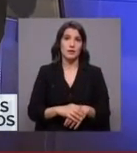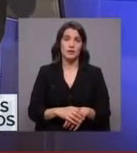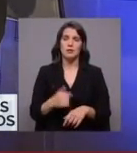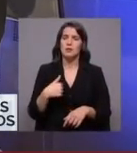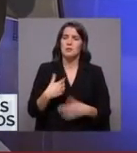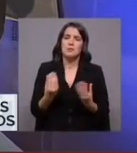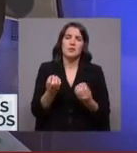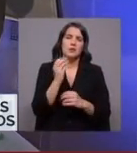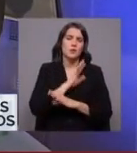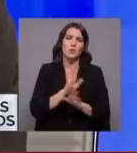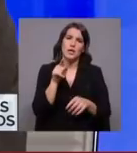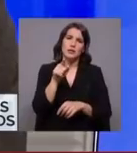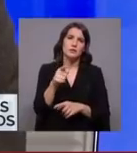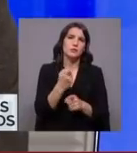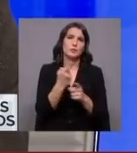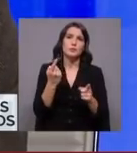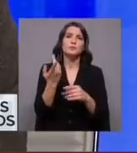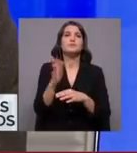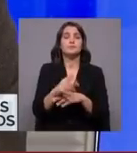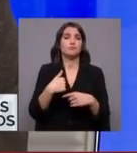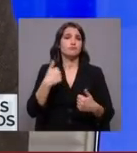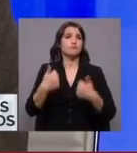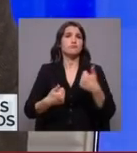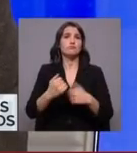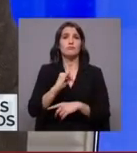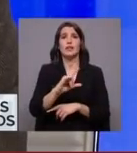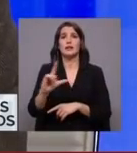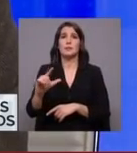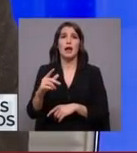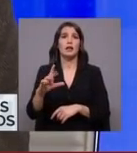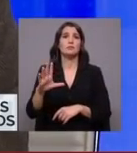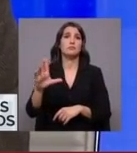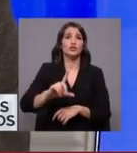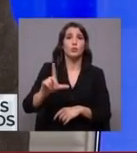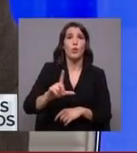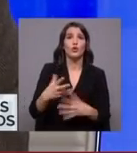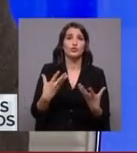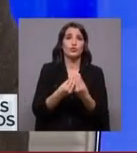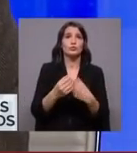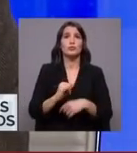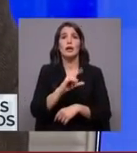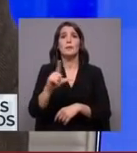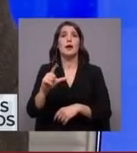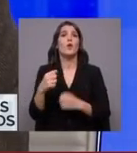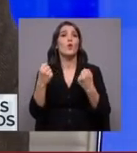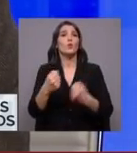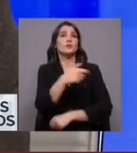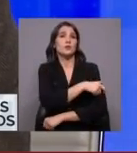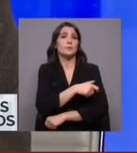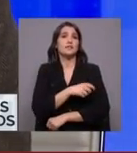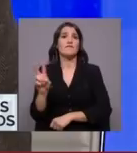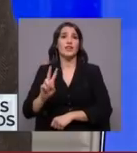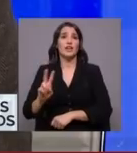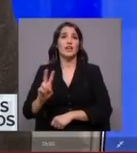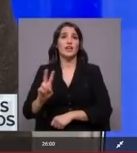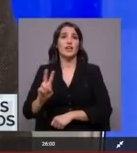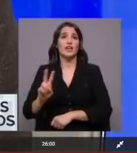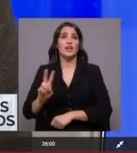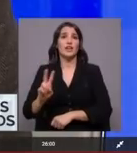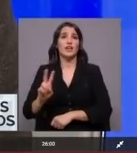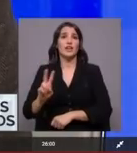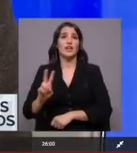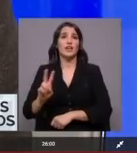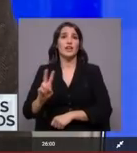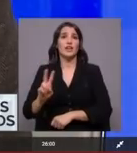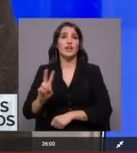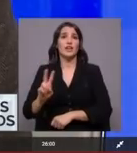isso na exata vida boa noite por exemplo concorremos com esse degrau em Lisboa esse lá não conseguimos ver um vereador nós temos desligar visse tão